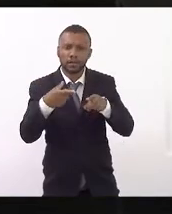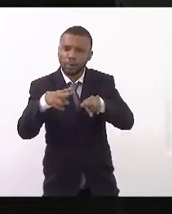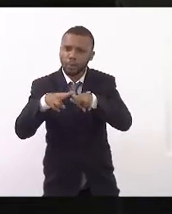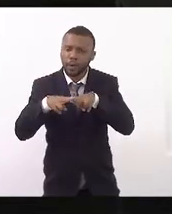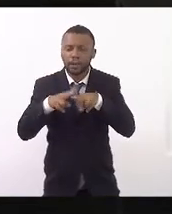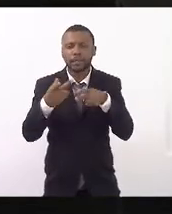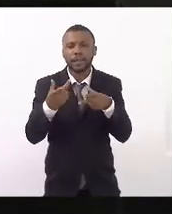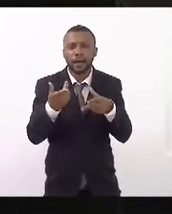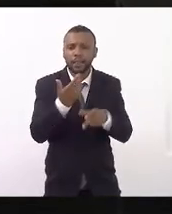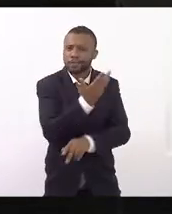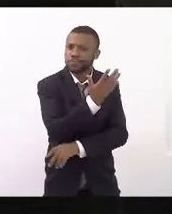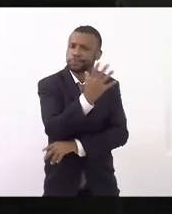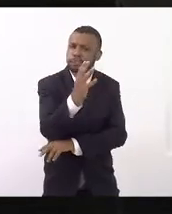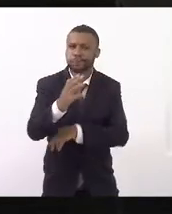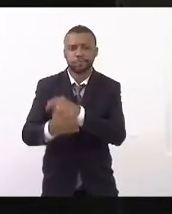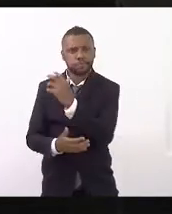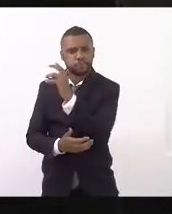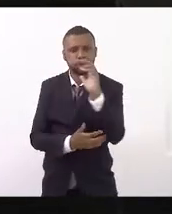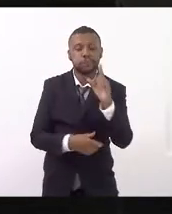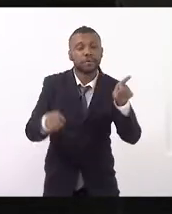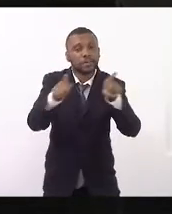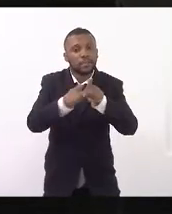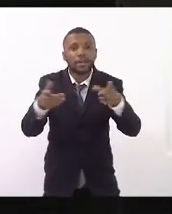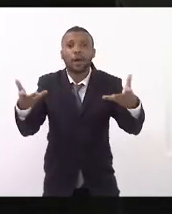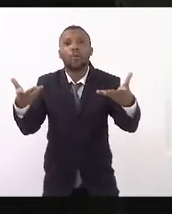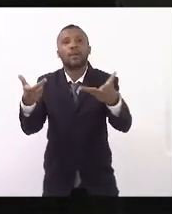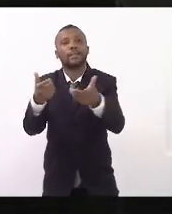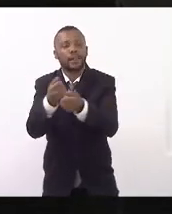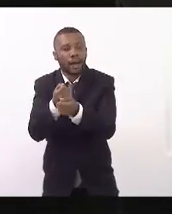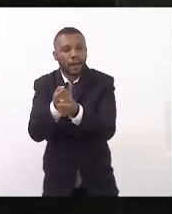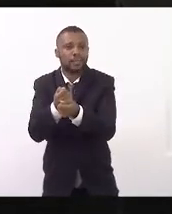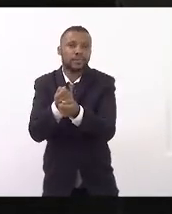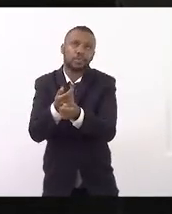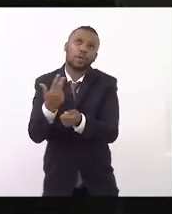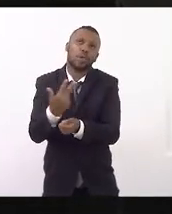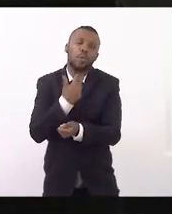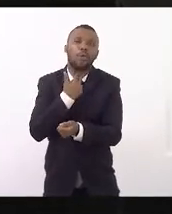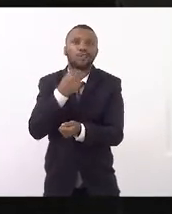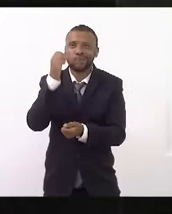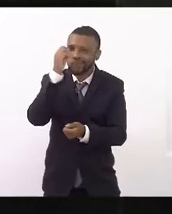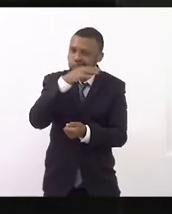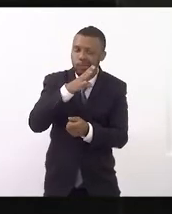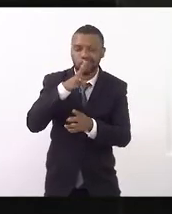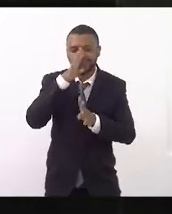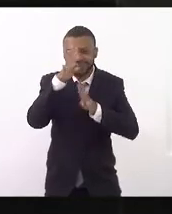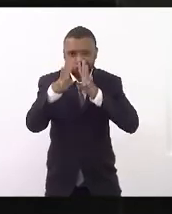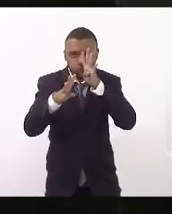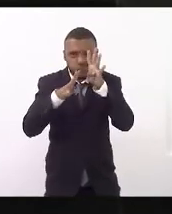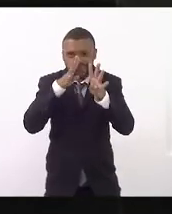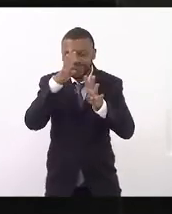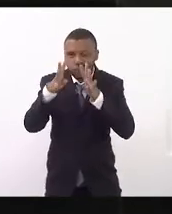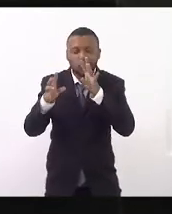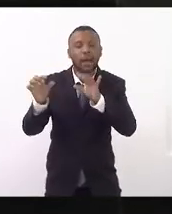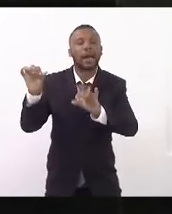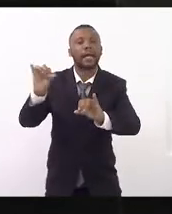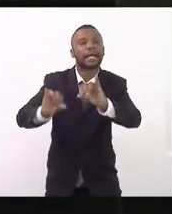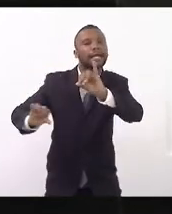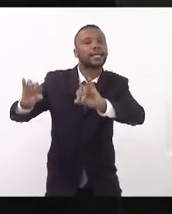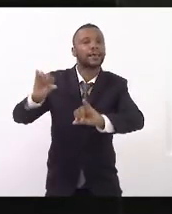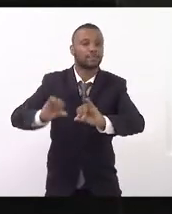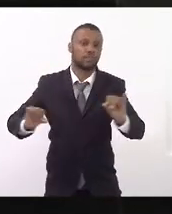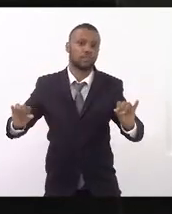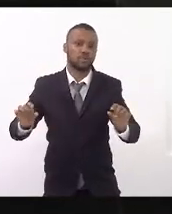alimentos, né? A gente não pode apostar no uso indiscriminado de fertilizantes inorgânicos para